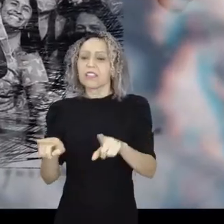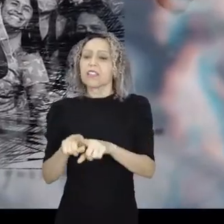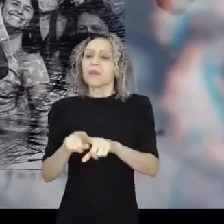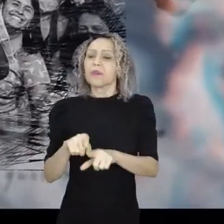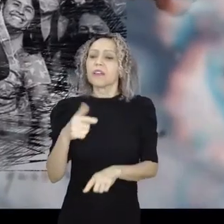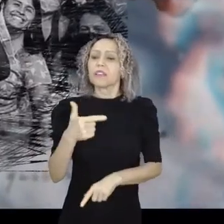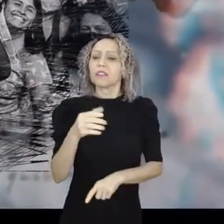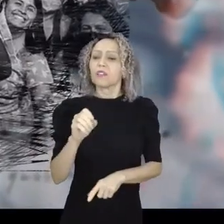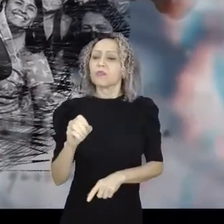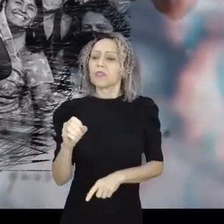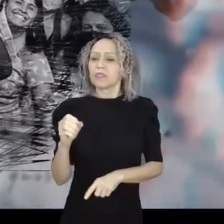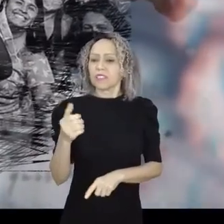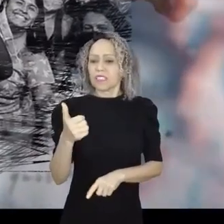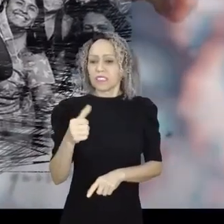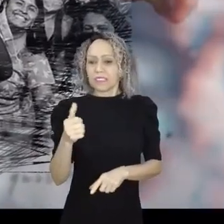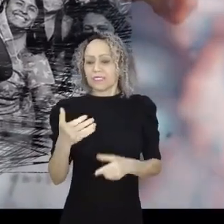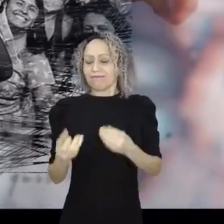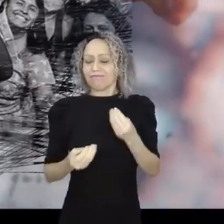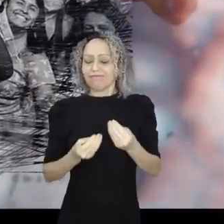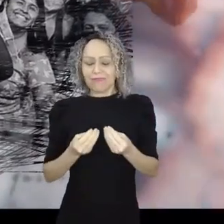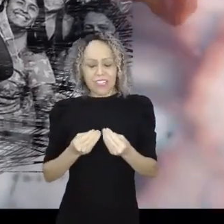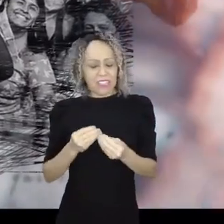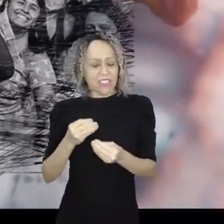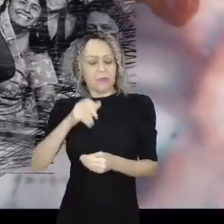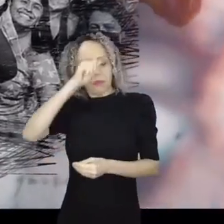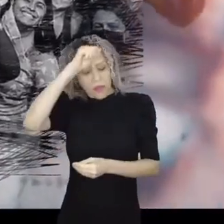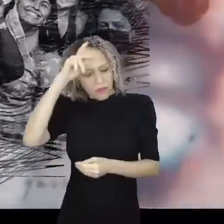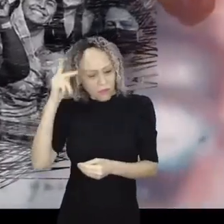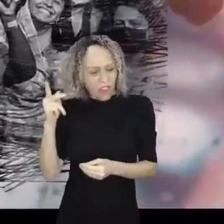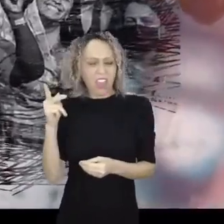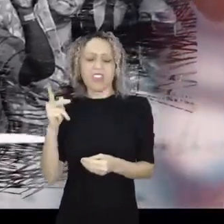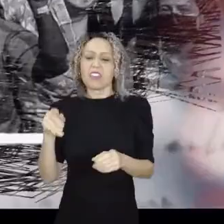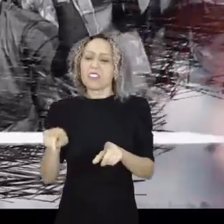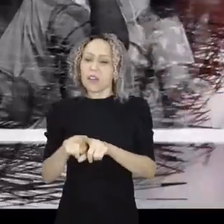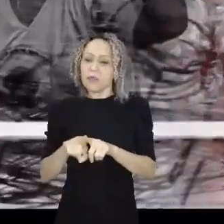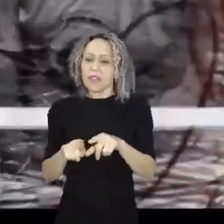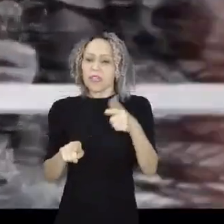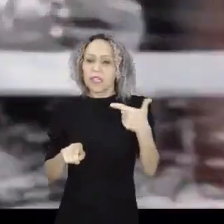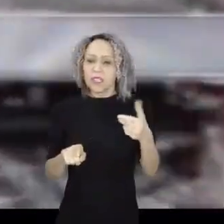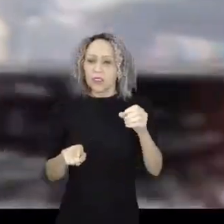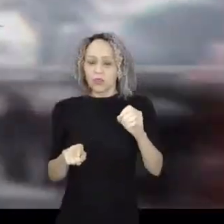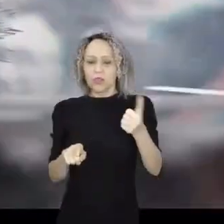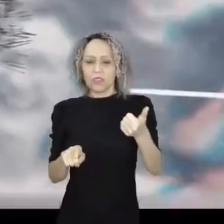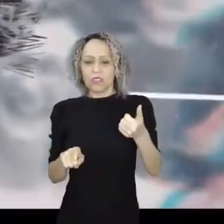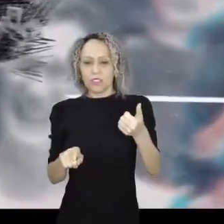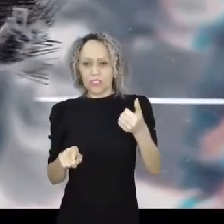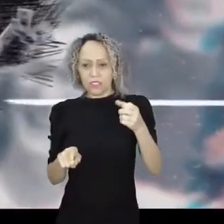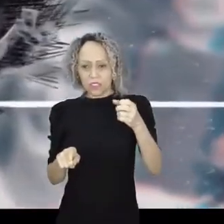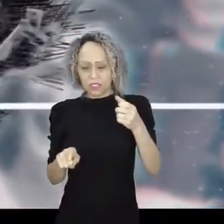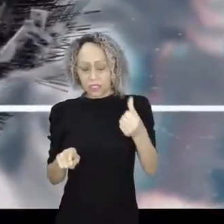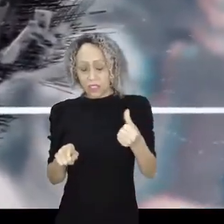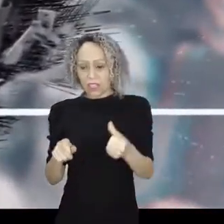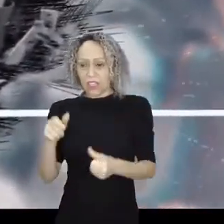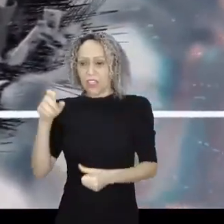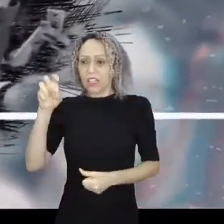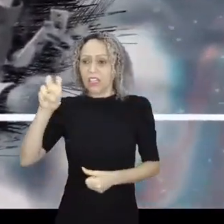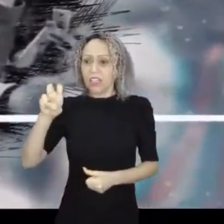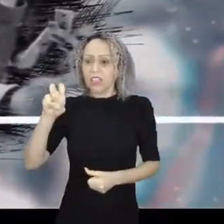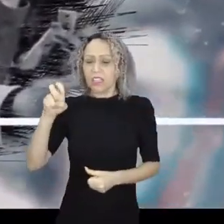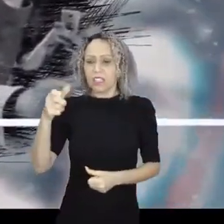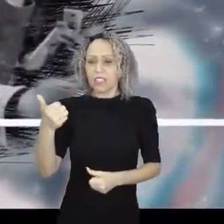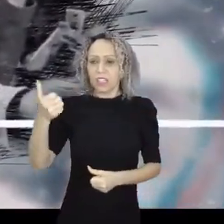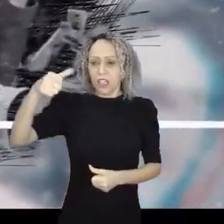e vice-prefeitas eleitas. Em 2016, eram 519 mulheres. Já em 2020, passamos